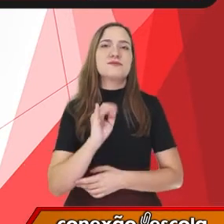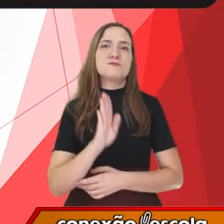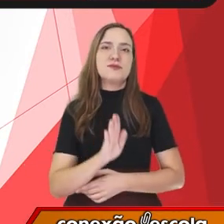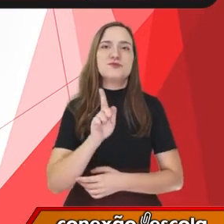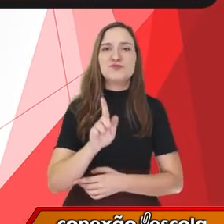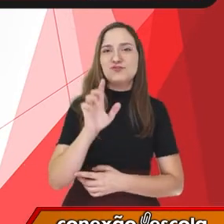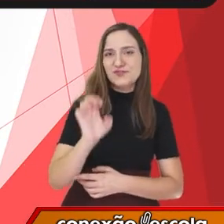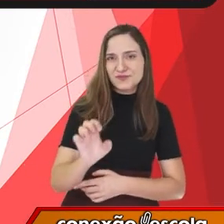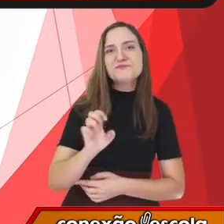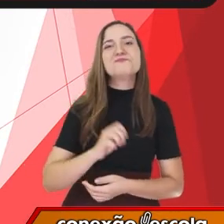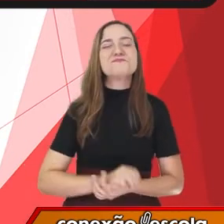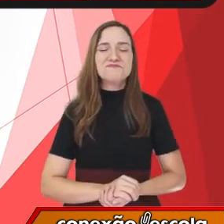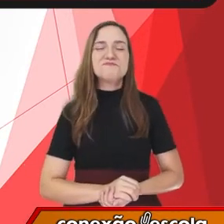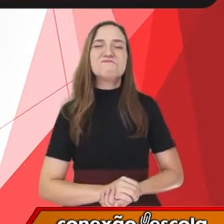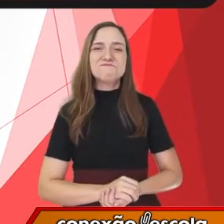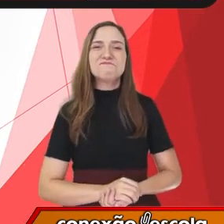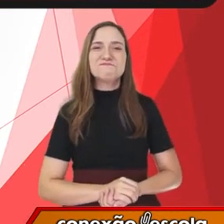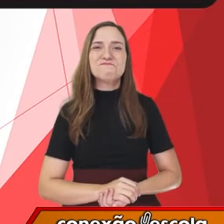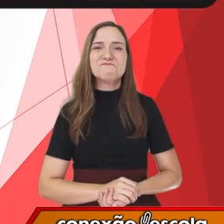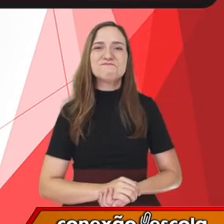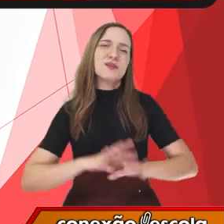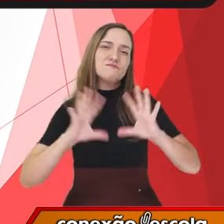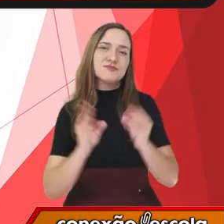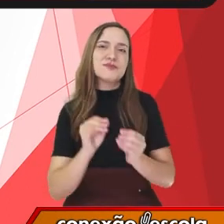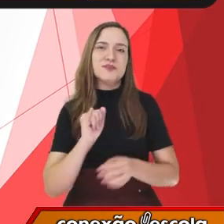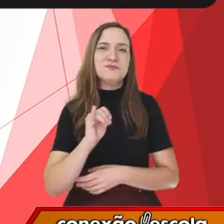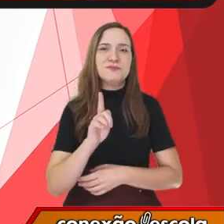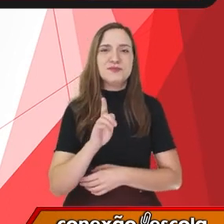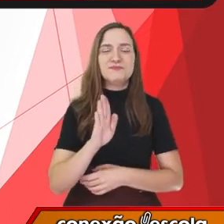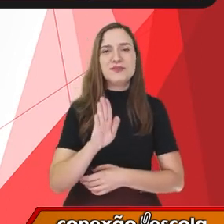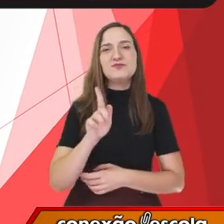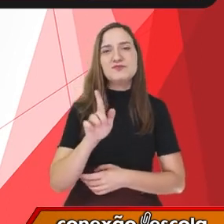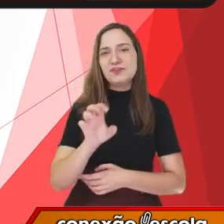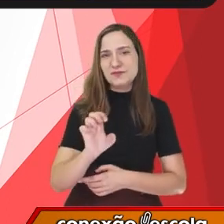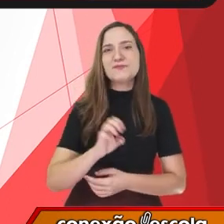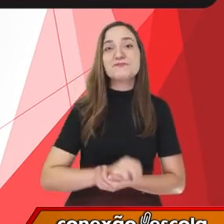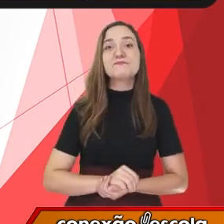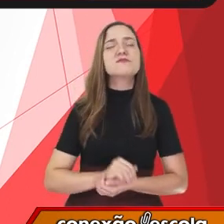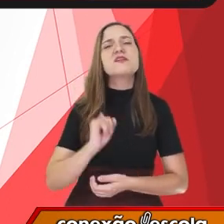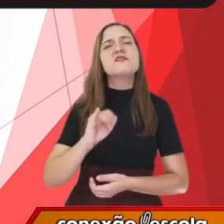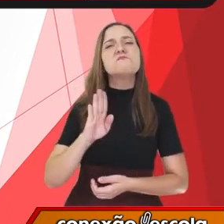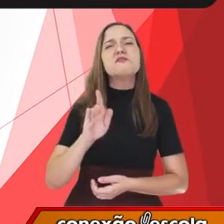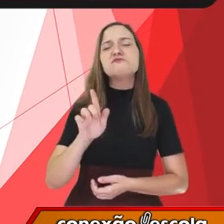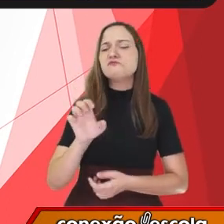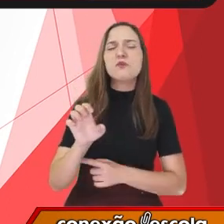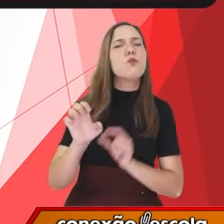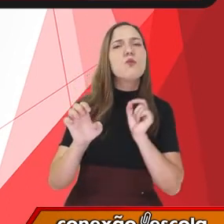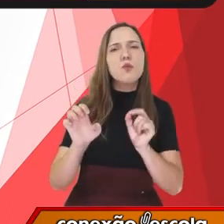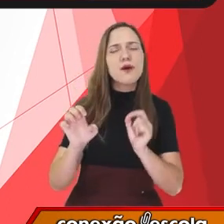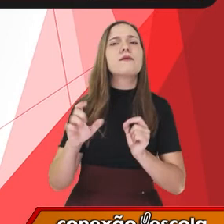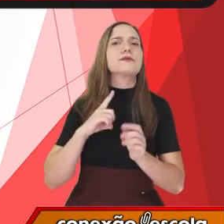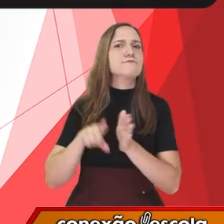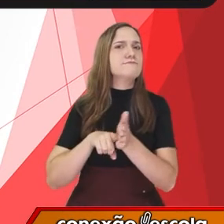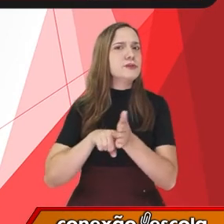de Geografia e Estatística, ou simplesmente IBGE. O IBGE faz muitas